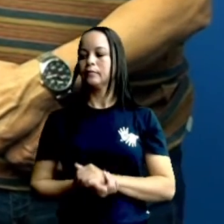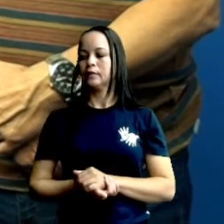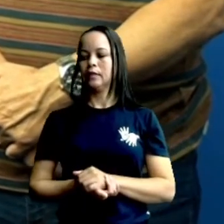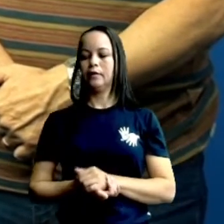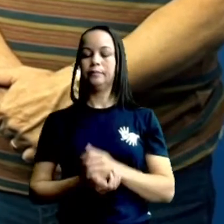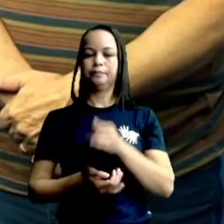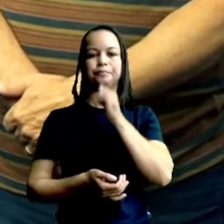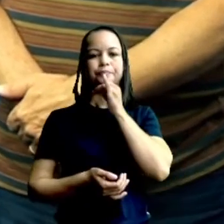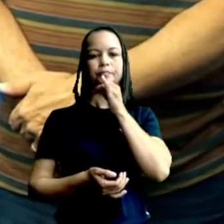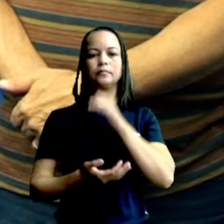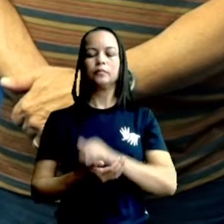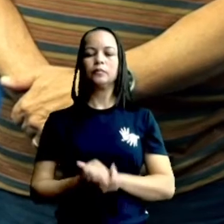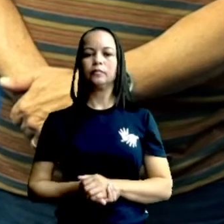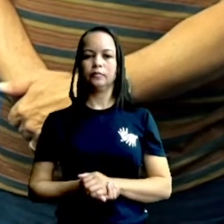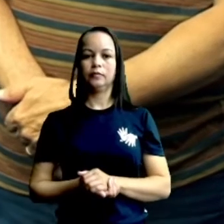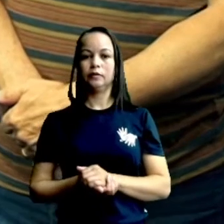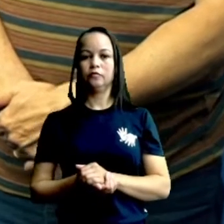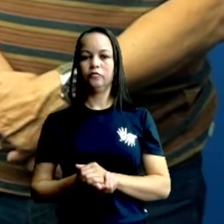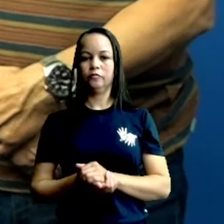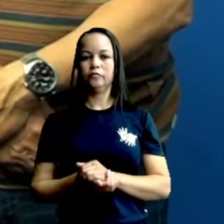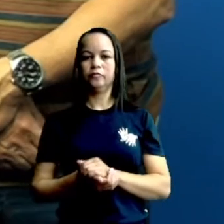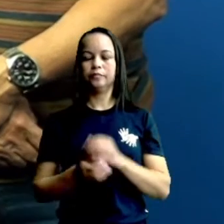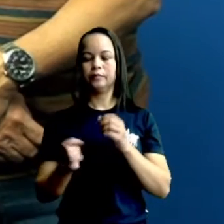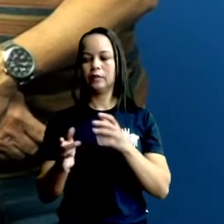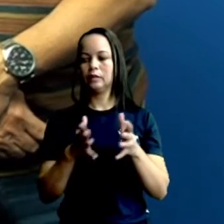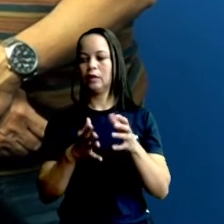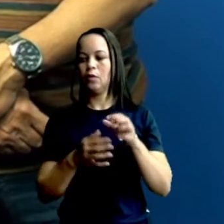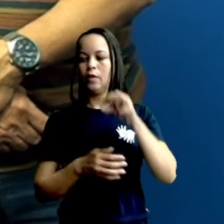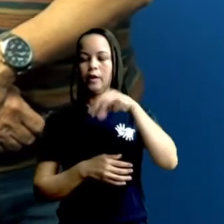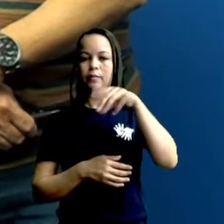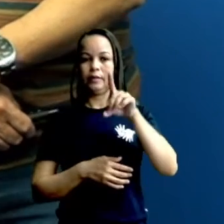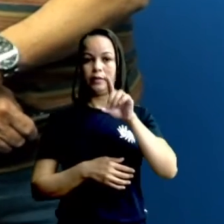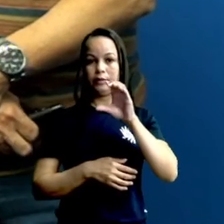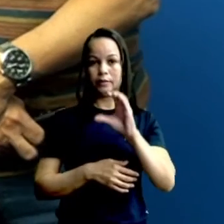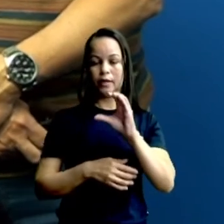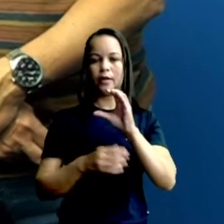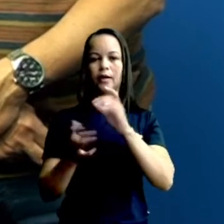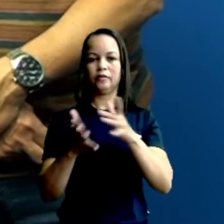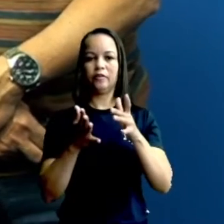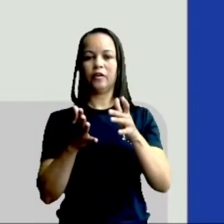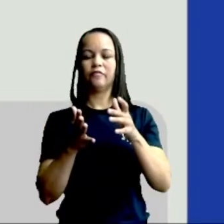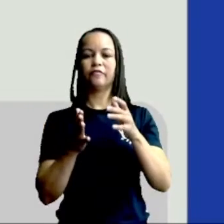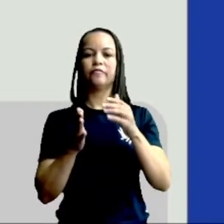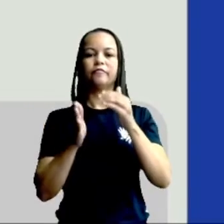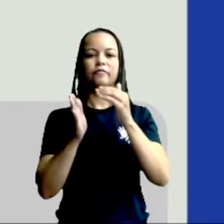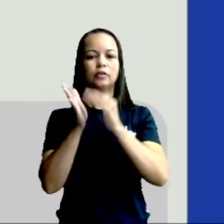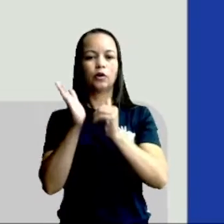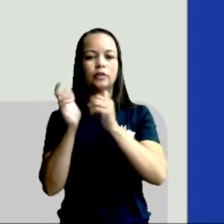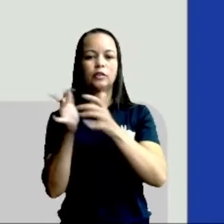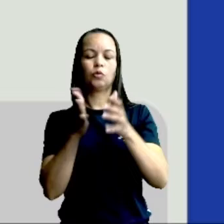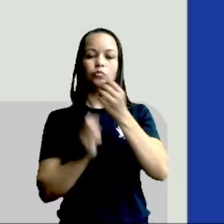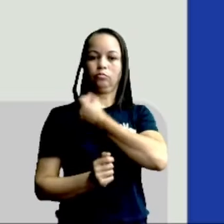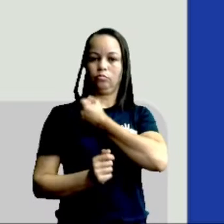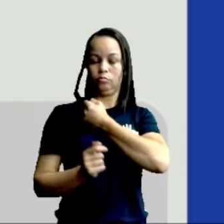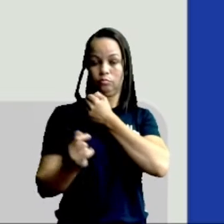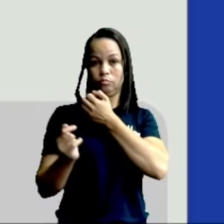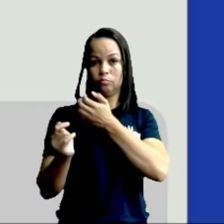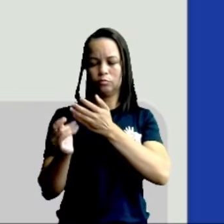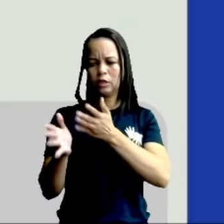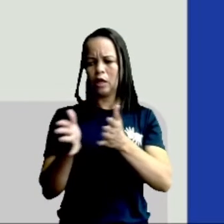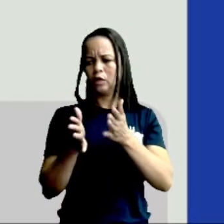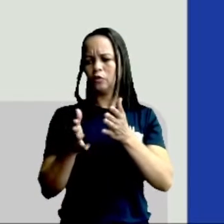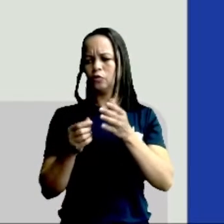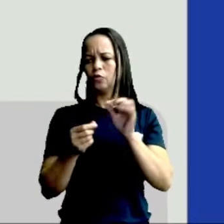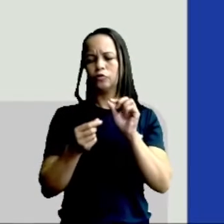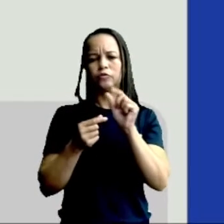ver. Exemplo, vamos aqui para a definição. O MDC, através da fatoração dos números, é obtido pelo produto